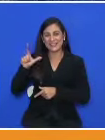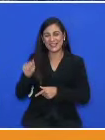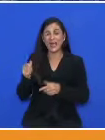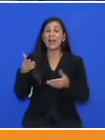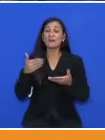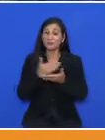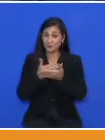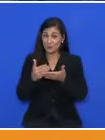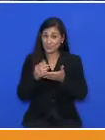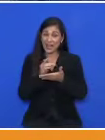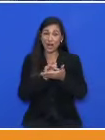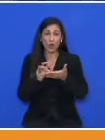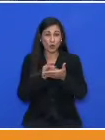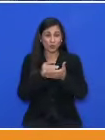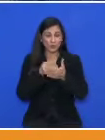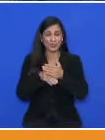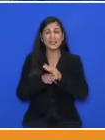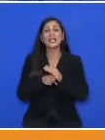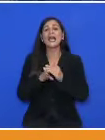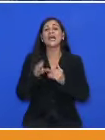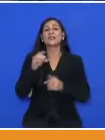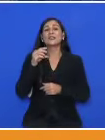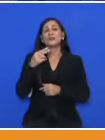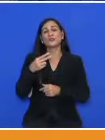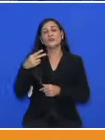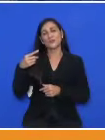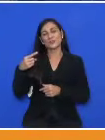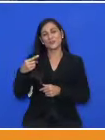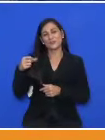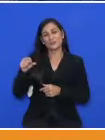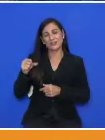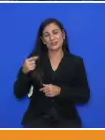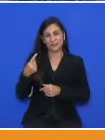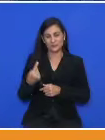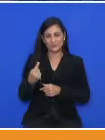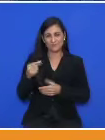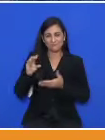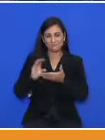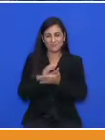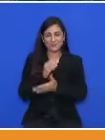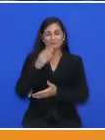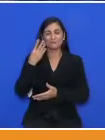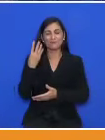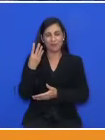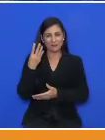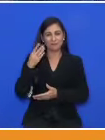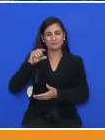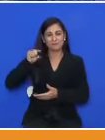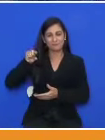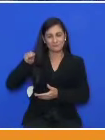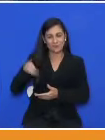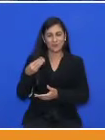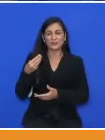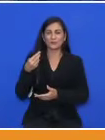Vamos lá? Sorteio da Lotomania, concurso 2.181, com o prêmio principal de